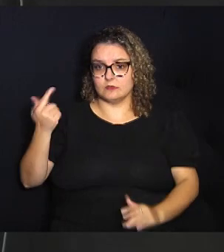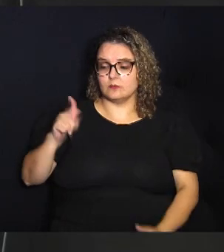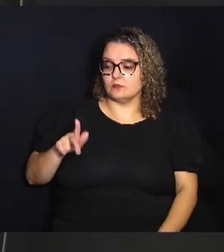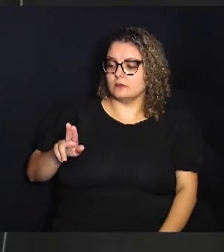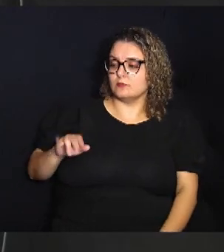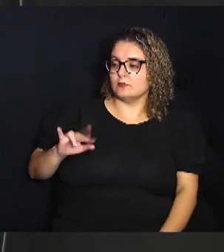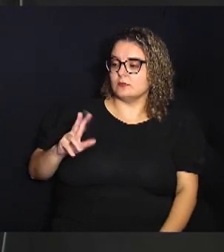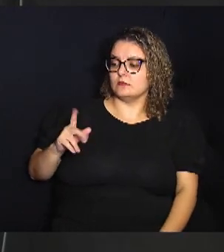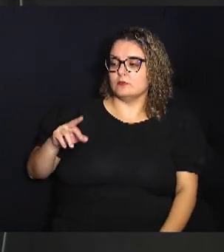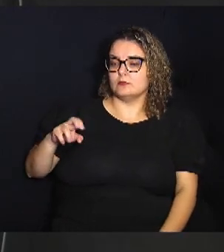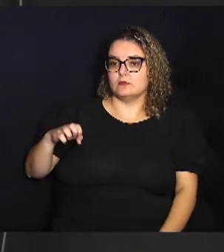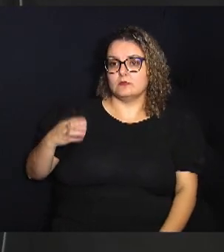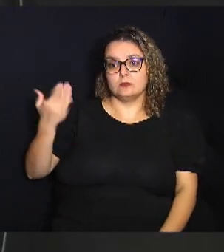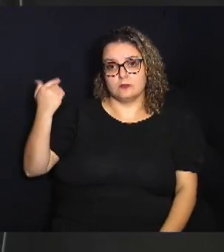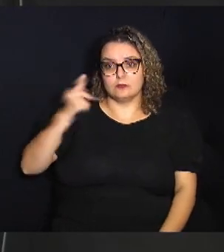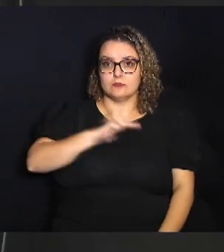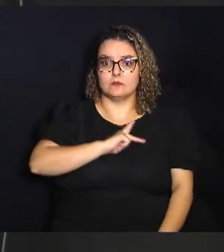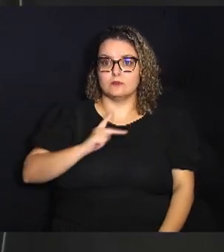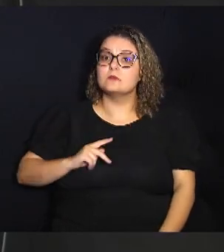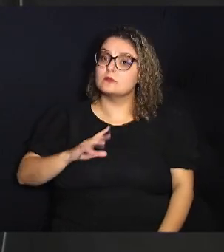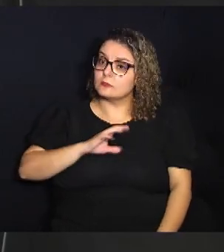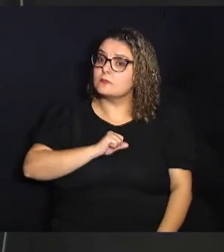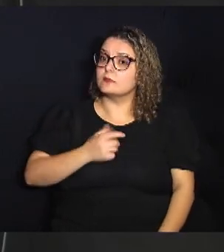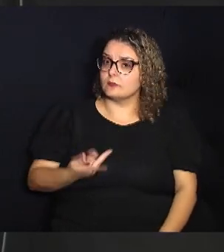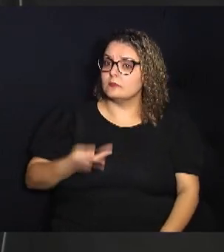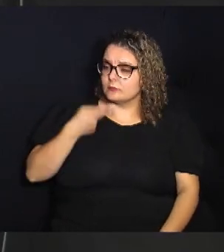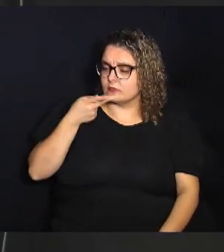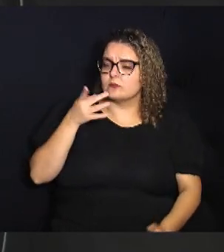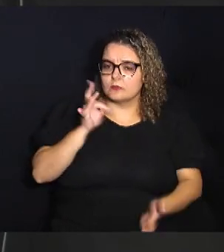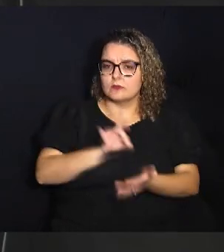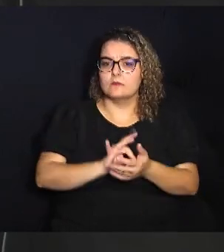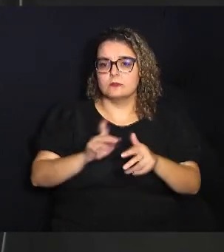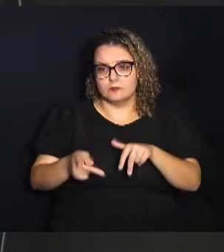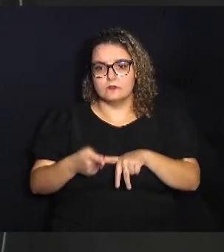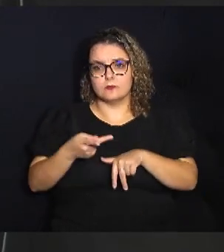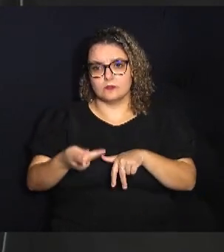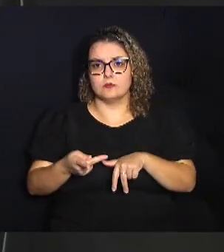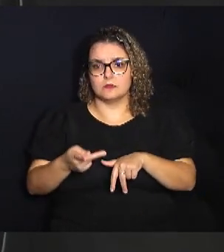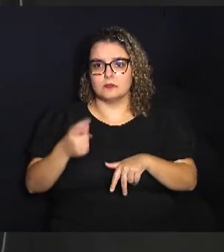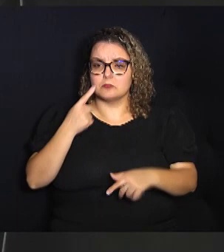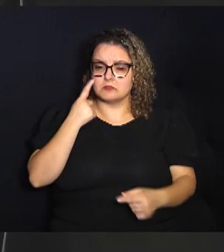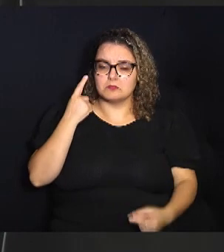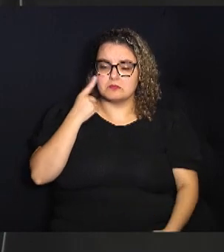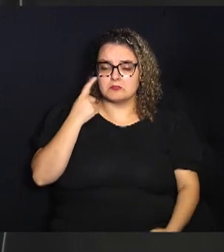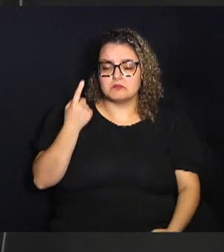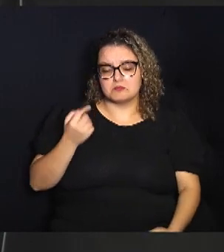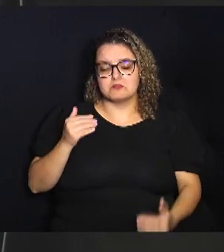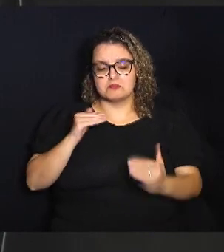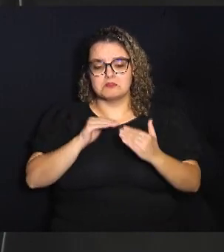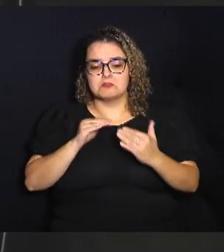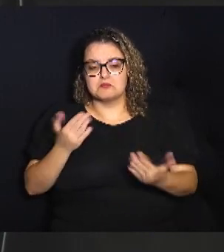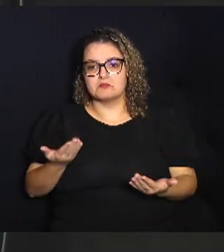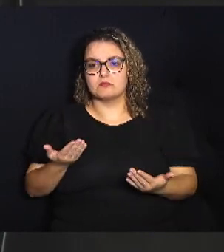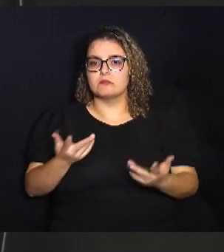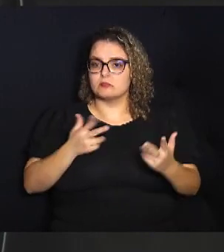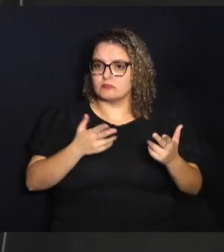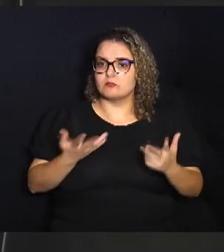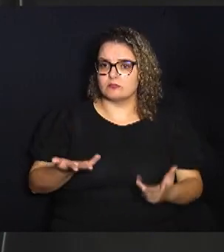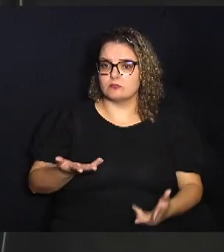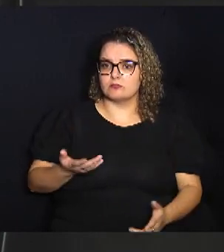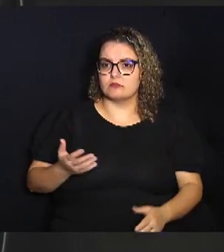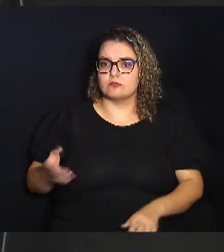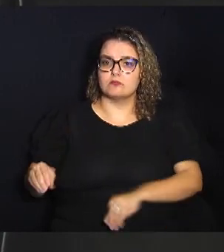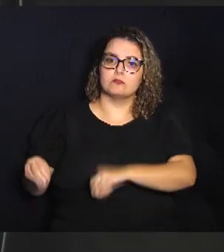do PR, e eu gostei muito da sinceridade, da fala dele, me identifiquei muito com ele, e eu acabei indo para o